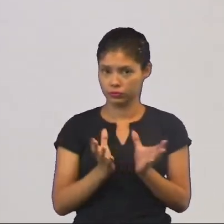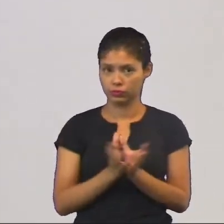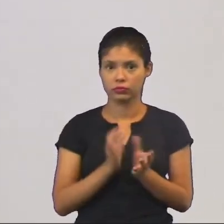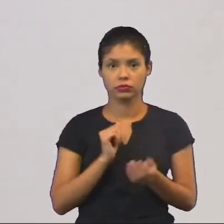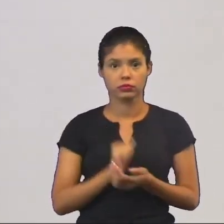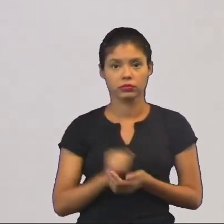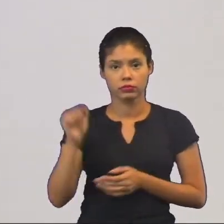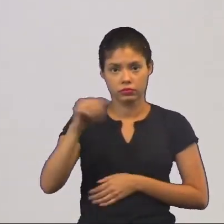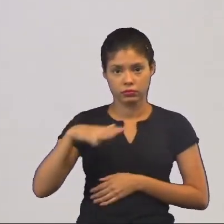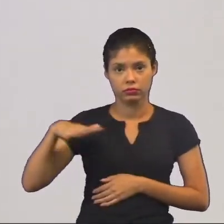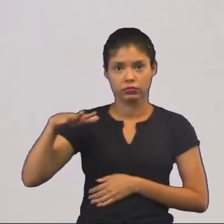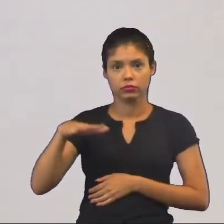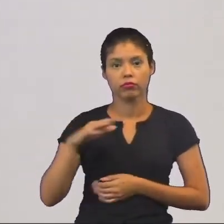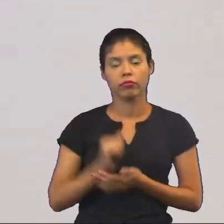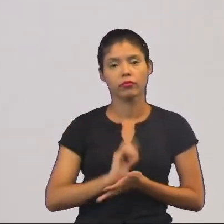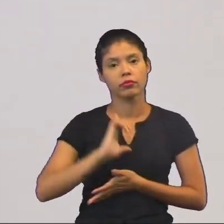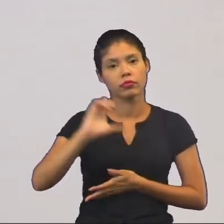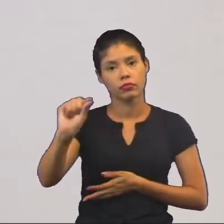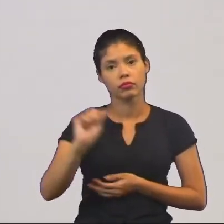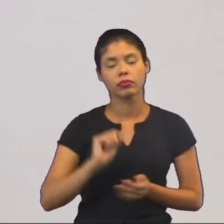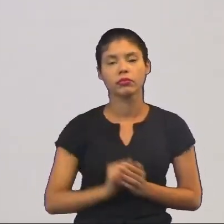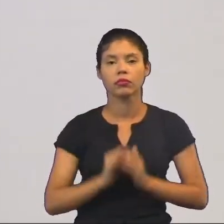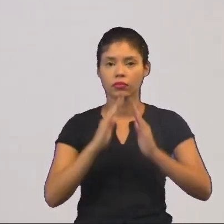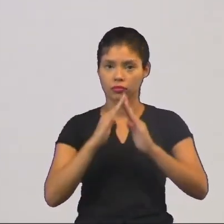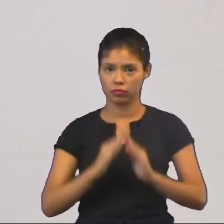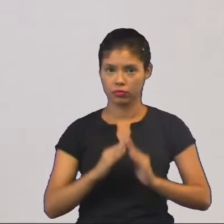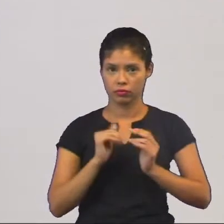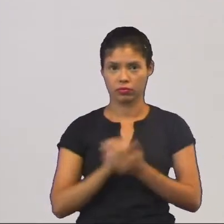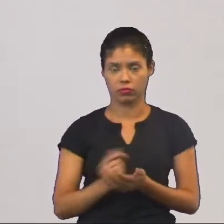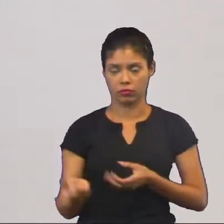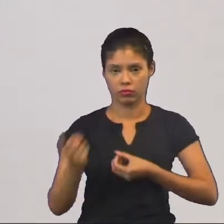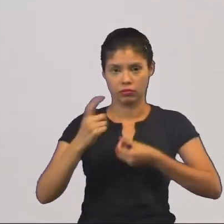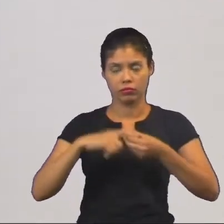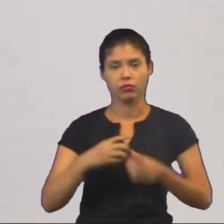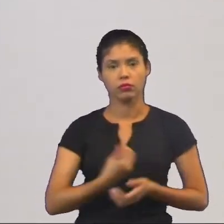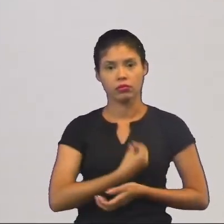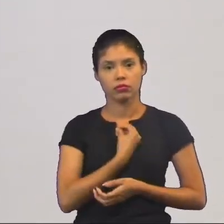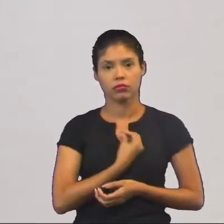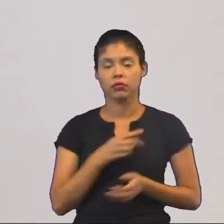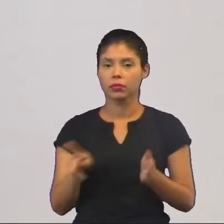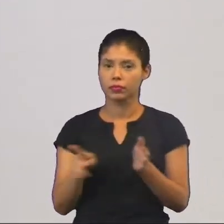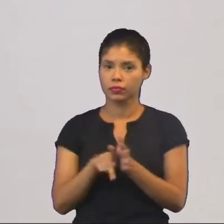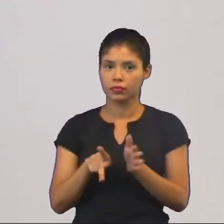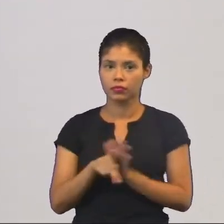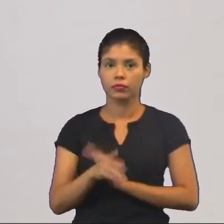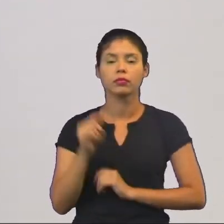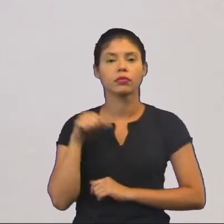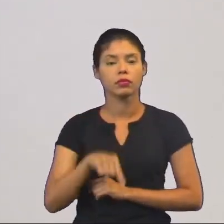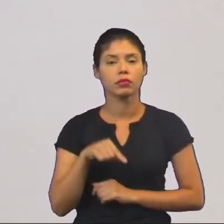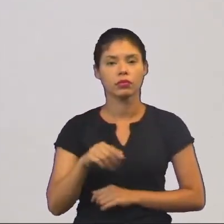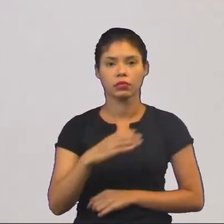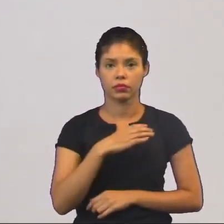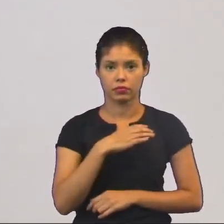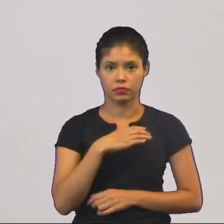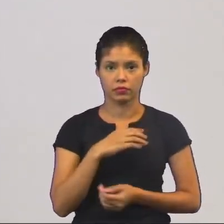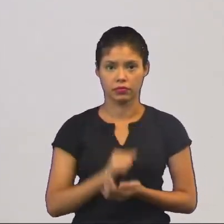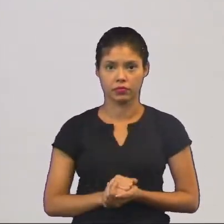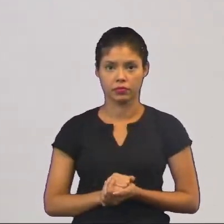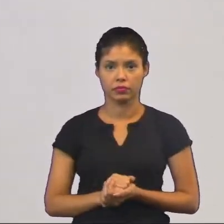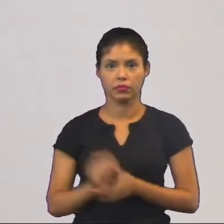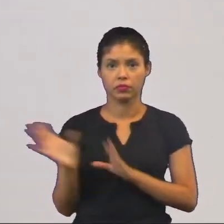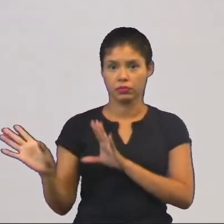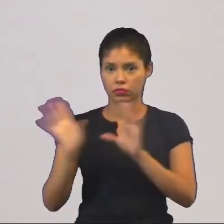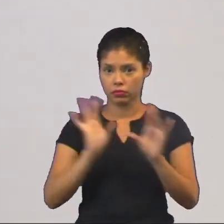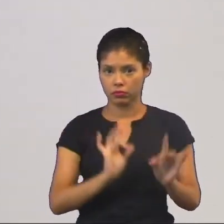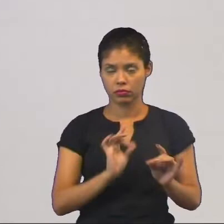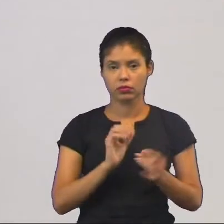que viviam no campo, né, saíam de suas moradias e vinham estabelecer, então, as suas vidas aqui na cidade. E essa